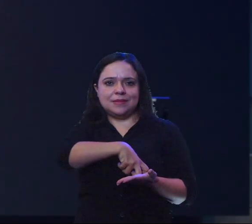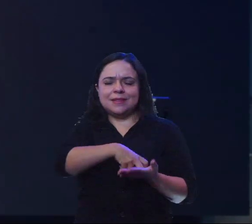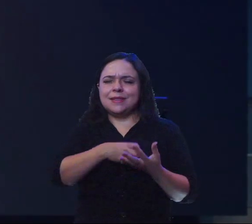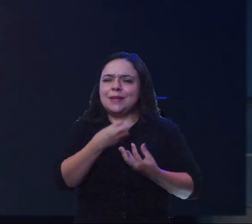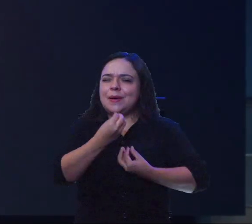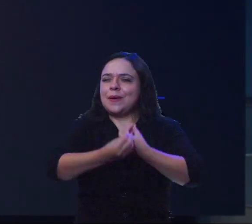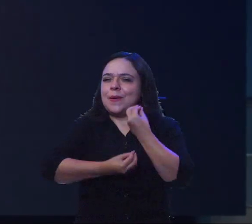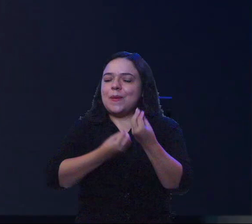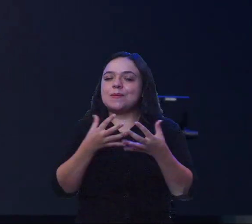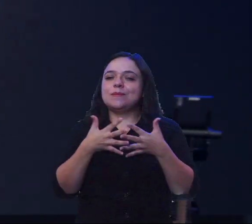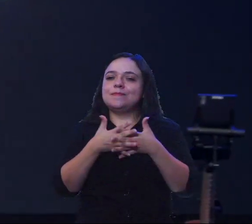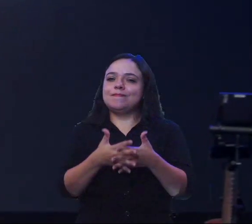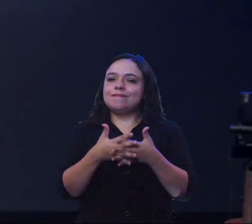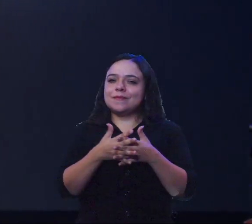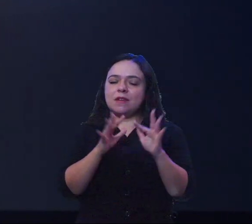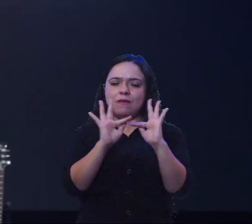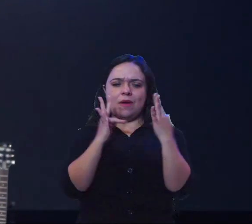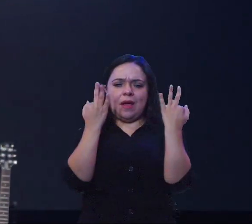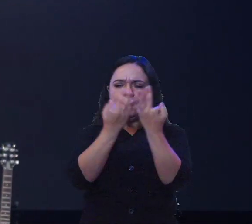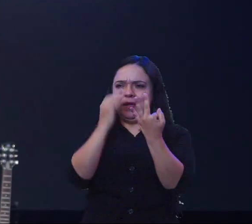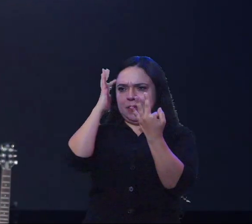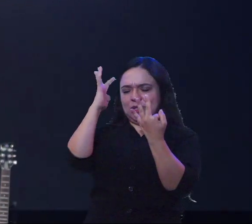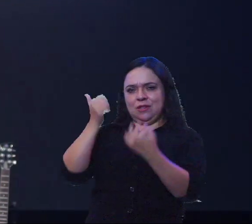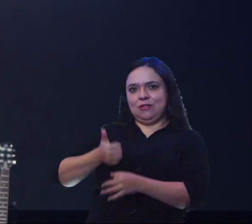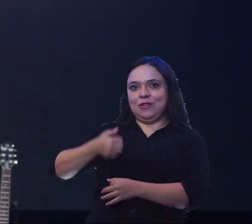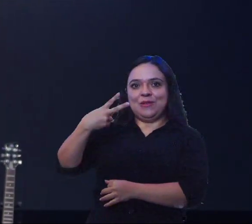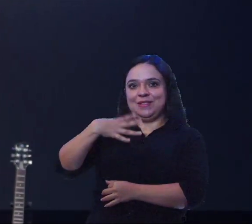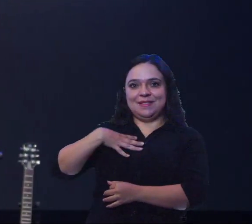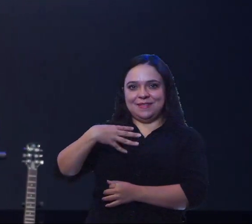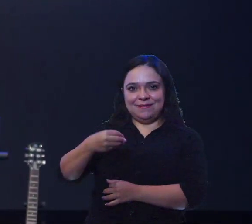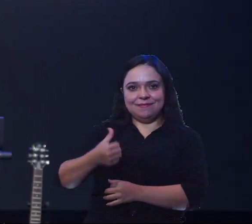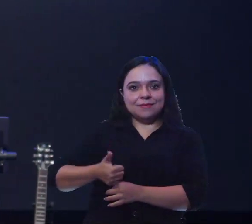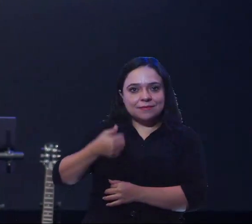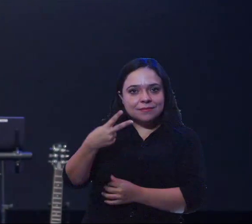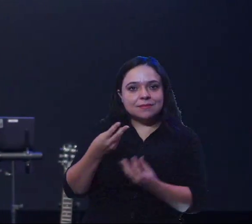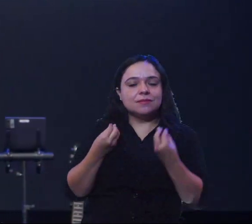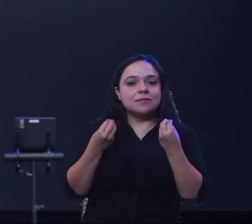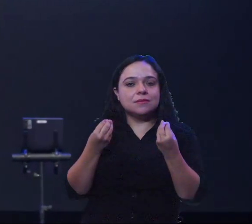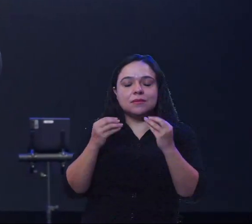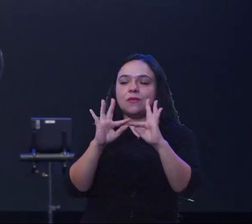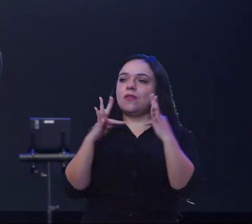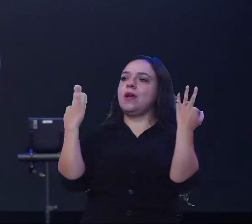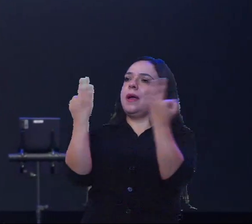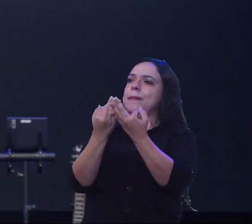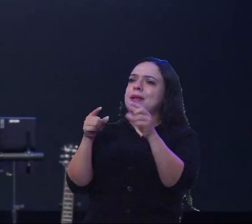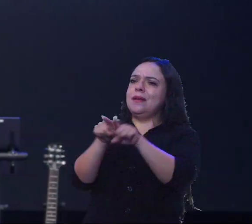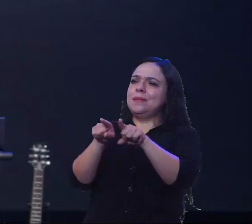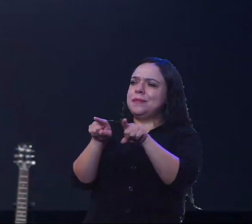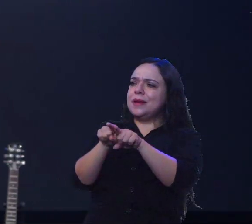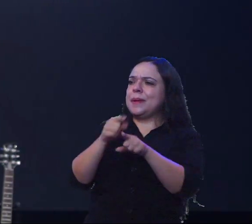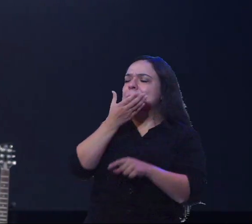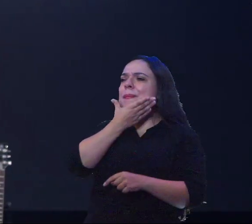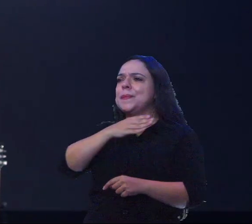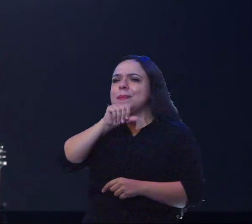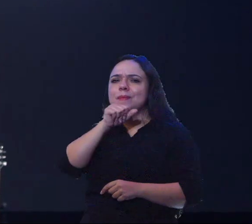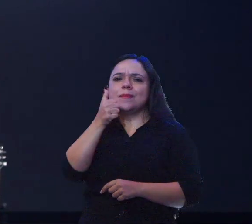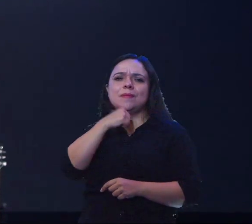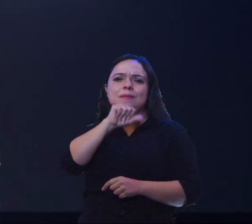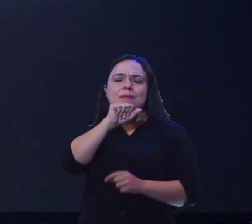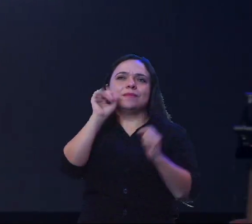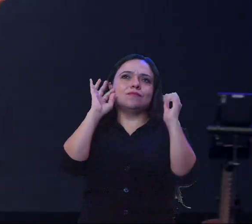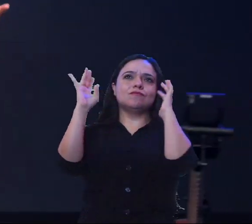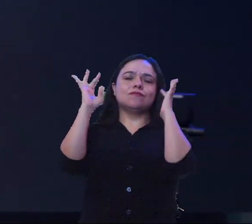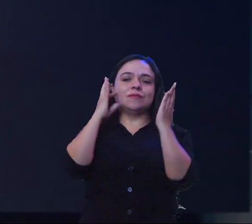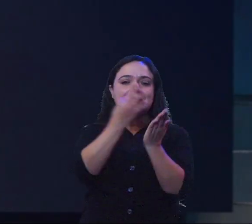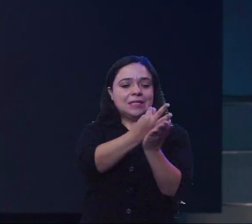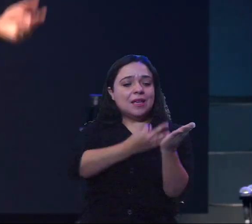negócio complicado para qualquer família que tem mais do que um filho, ou para qualquer família com relação ao pai e à mãe, ainda mais no